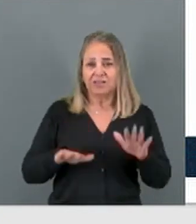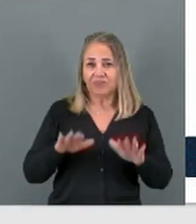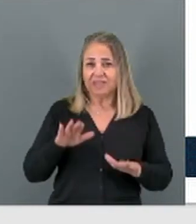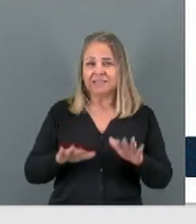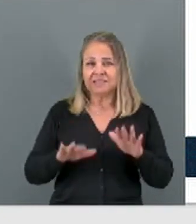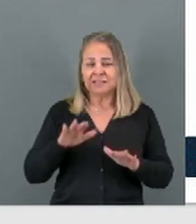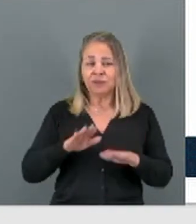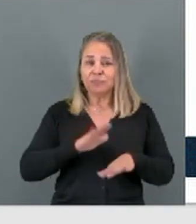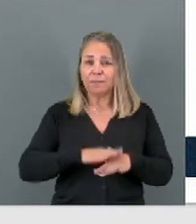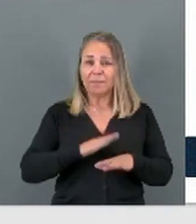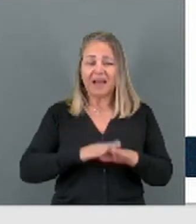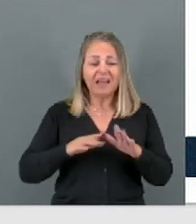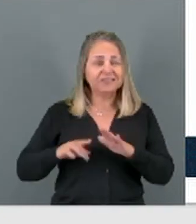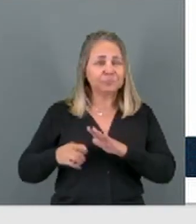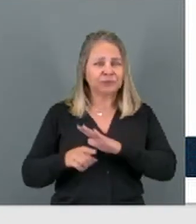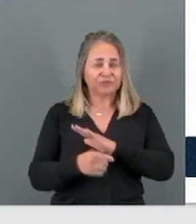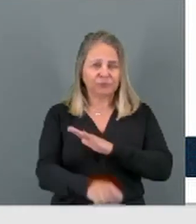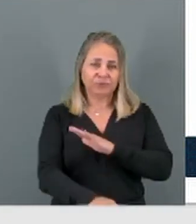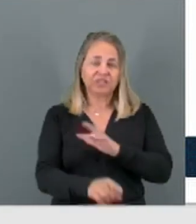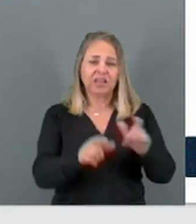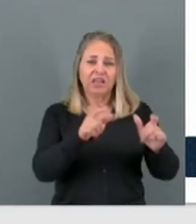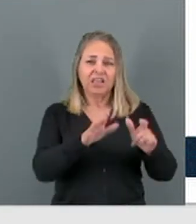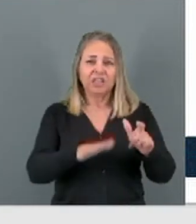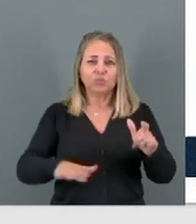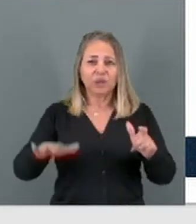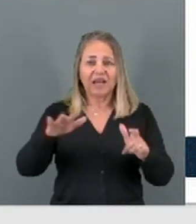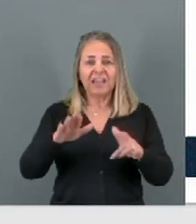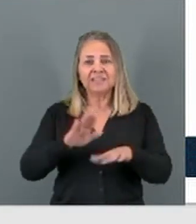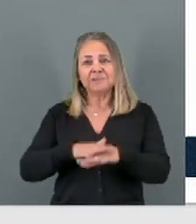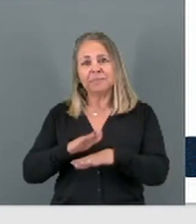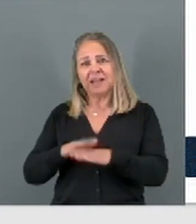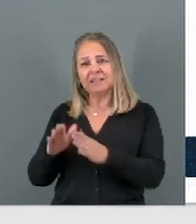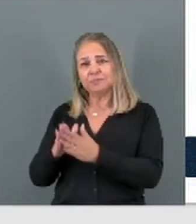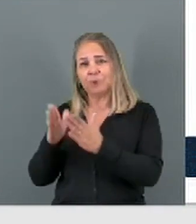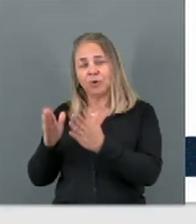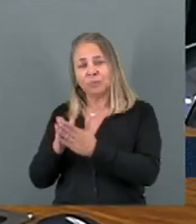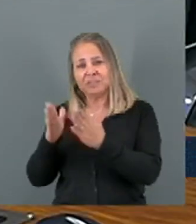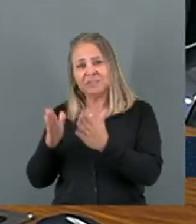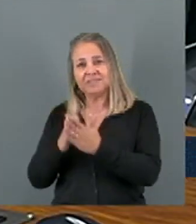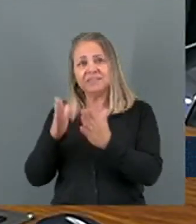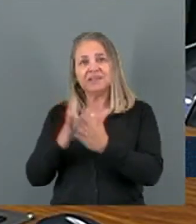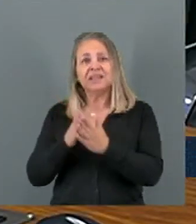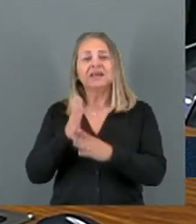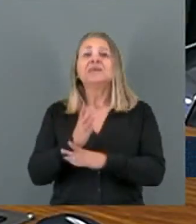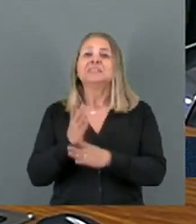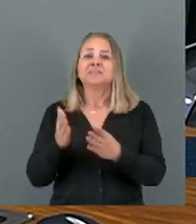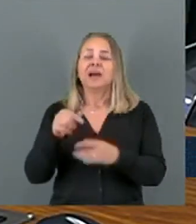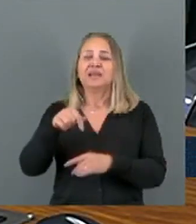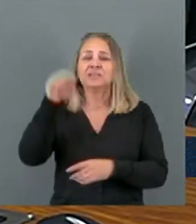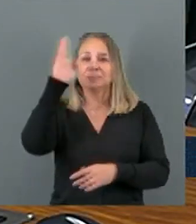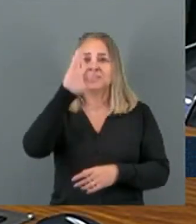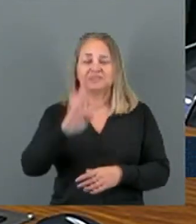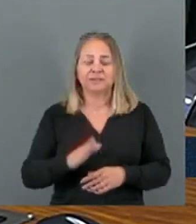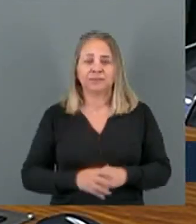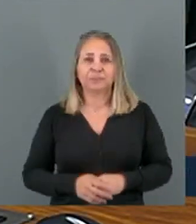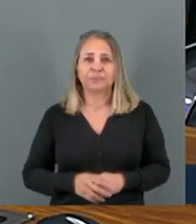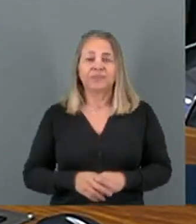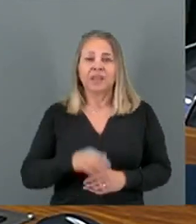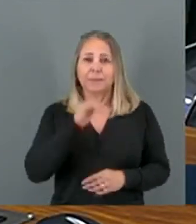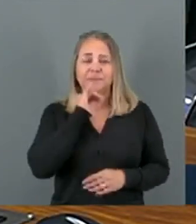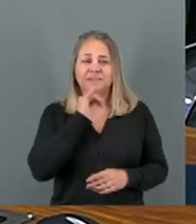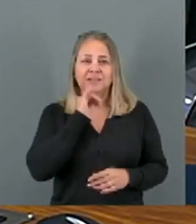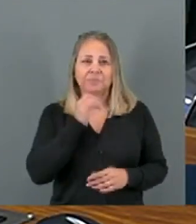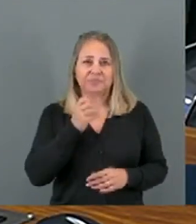mais intensa nas regiões mais vulneráveis, onde há mais disparidade socioeconômica no Brasil. Isso, em termos de